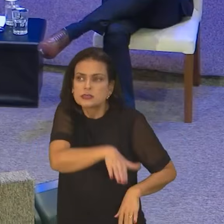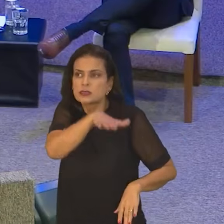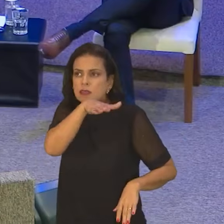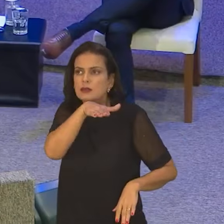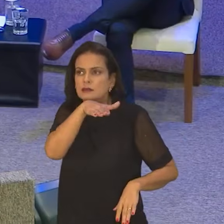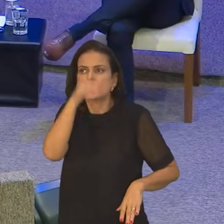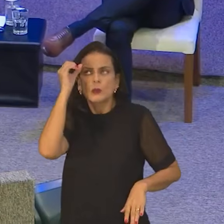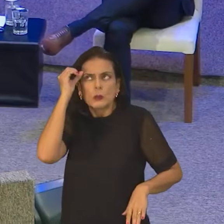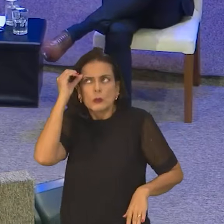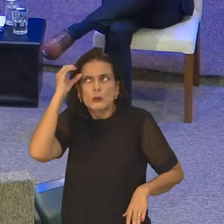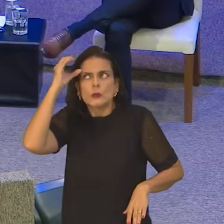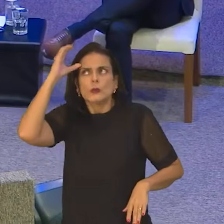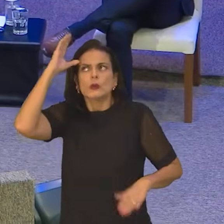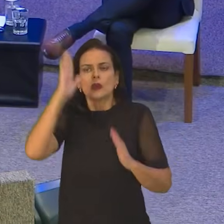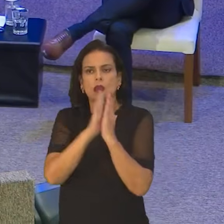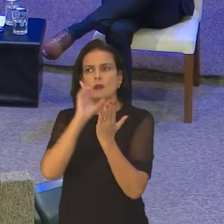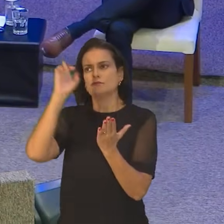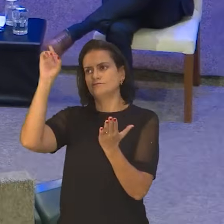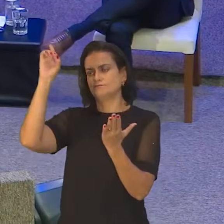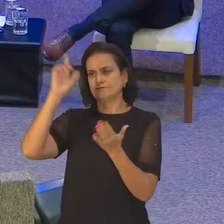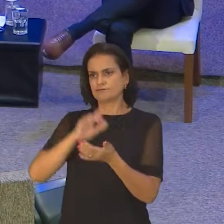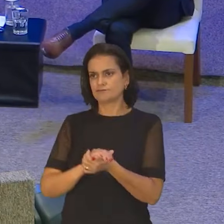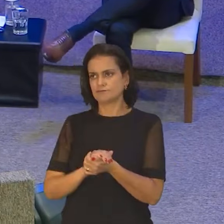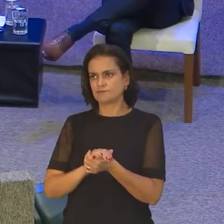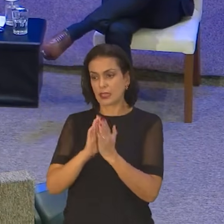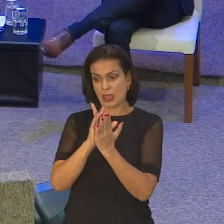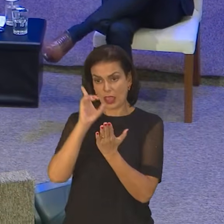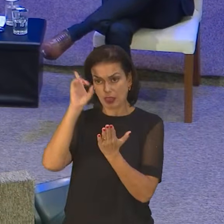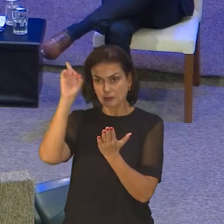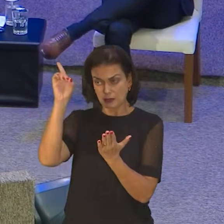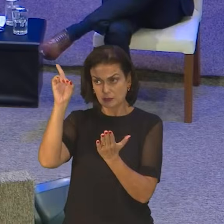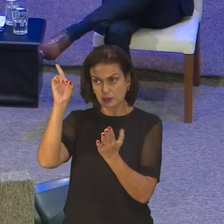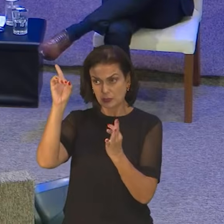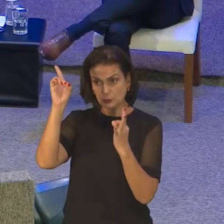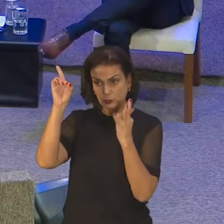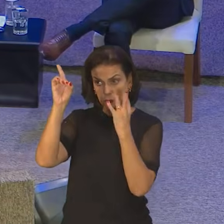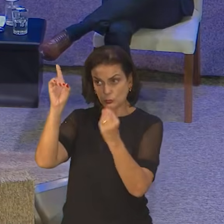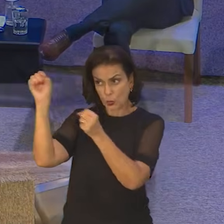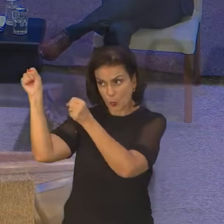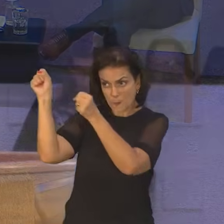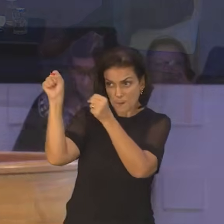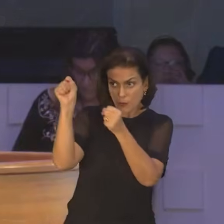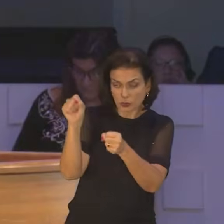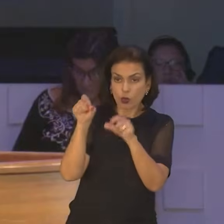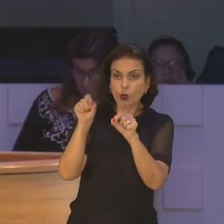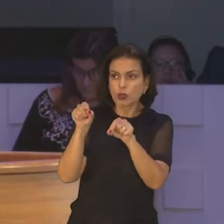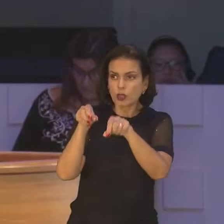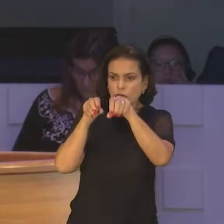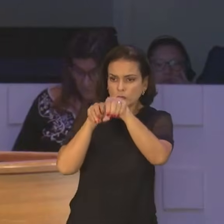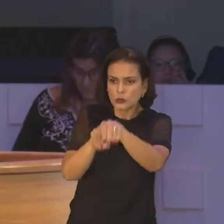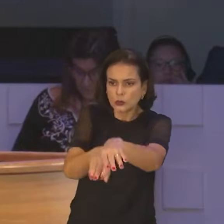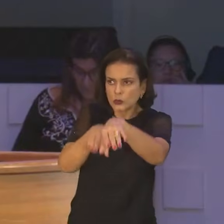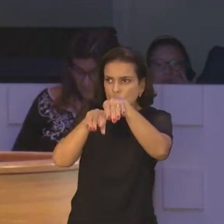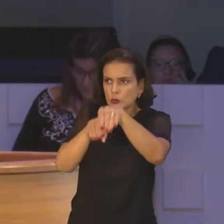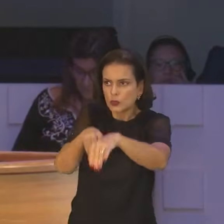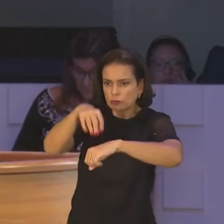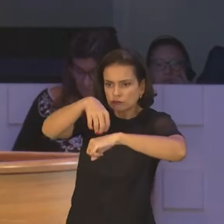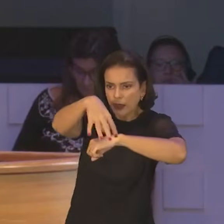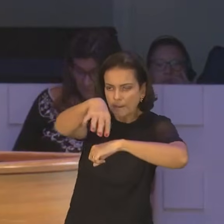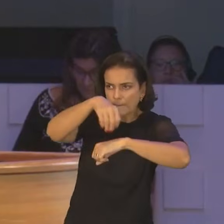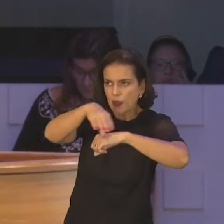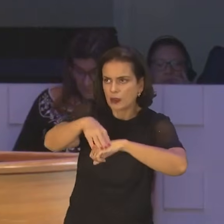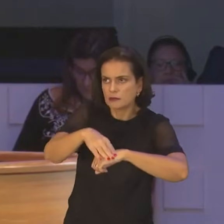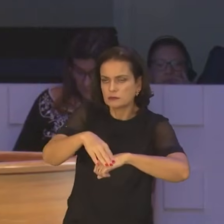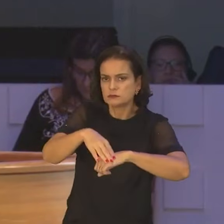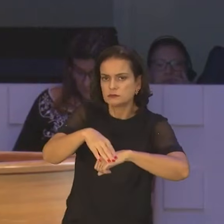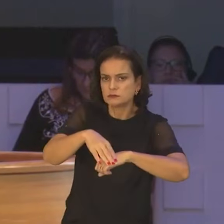Sagrada Escritura. As Escrituras é poder dos pais em casa, e não do